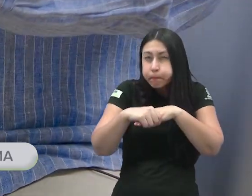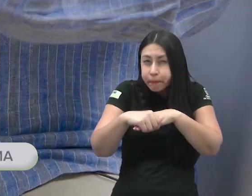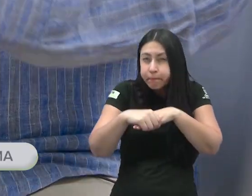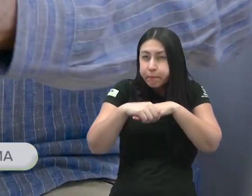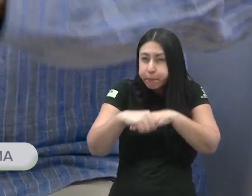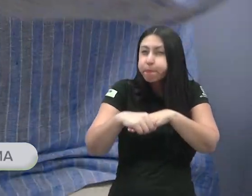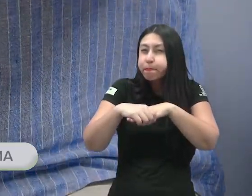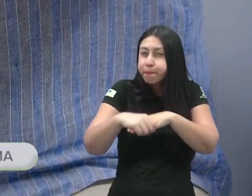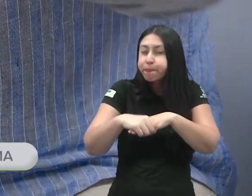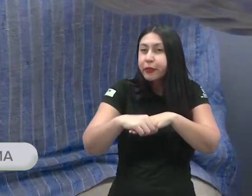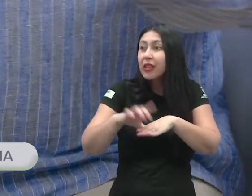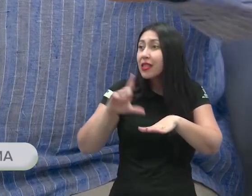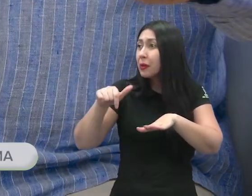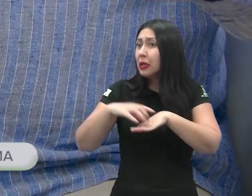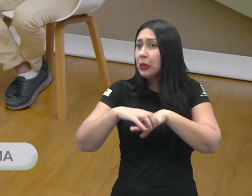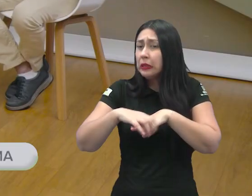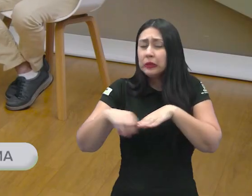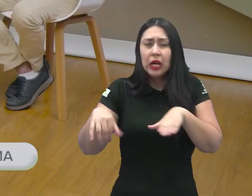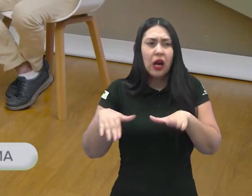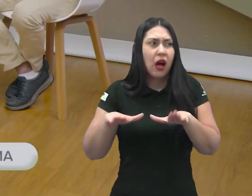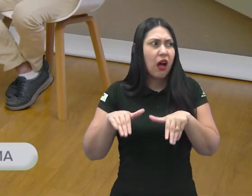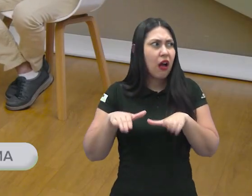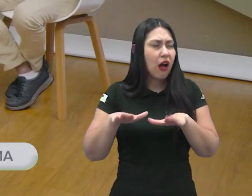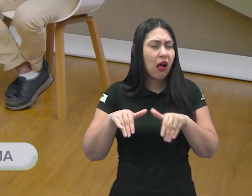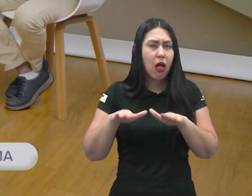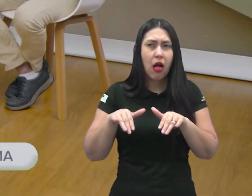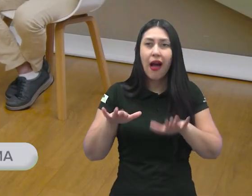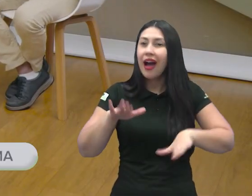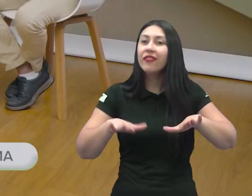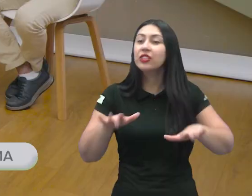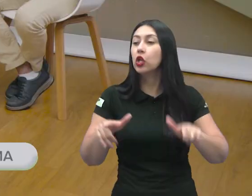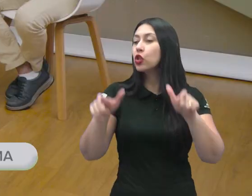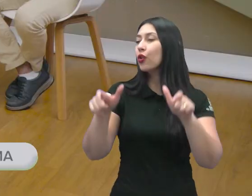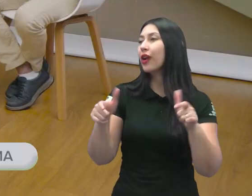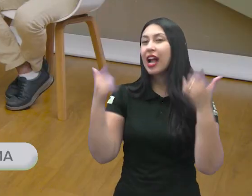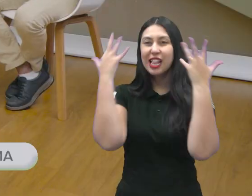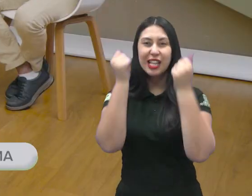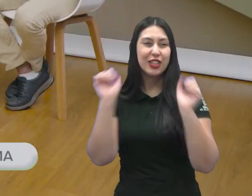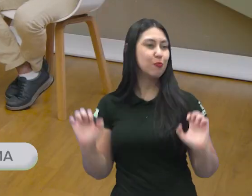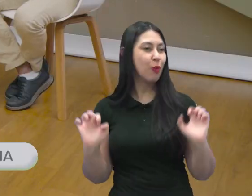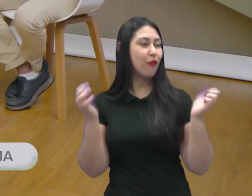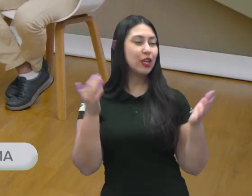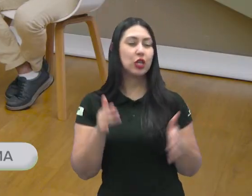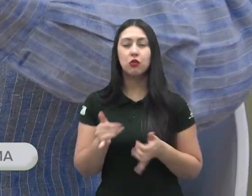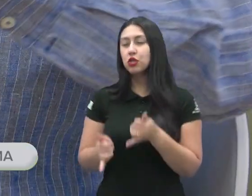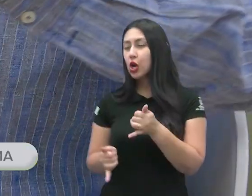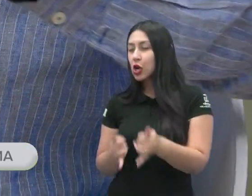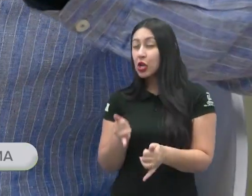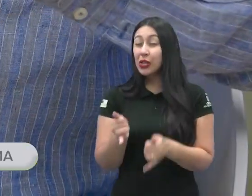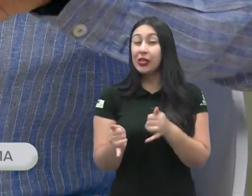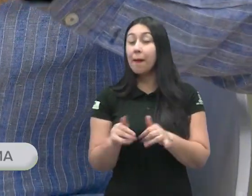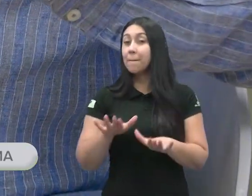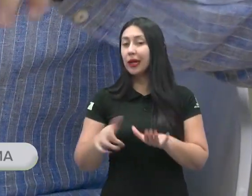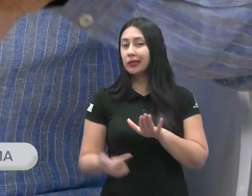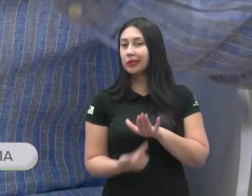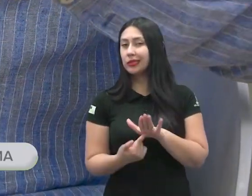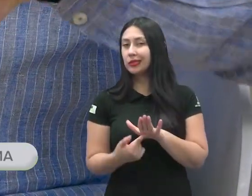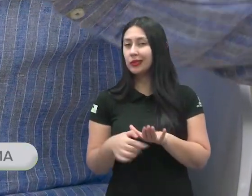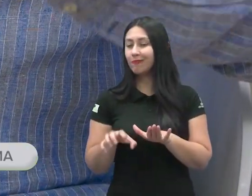tem que tirar o sapato. Aí você está numa recepção linda de morrer, com seu escarpão, mas tem um neuroma lá. Aí ele